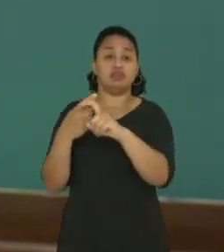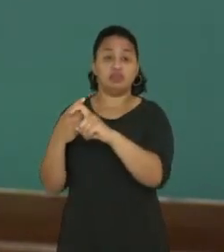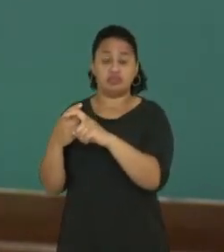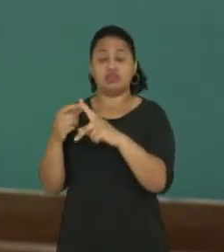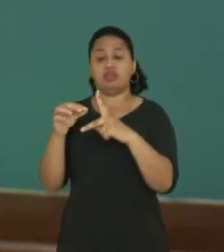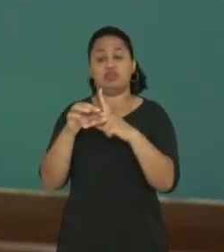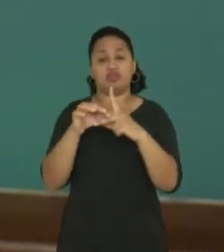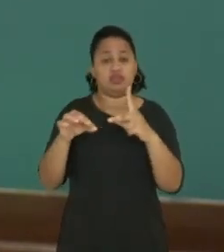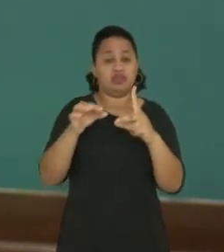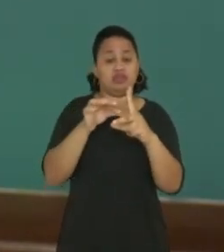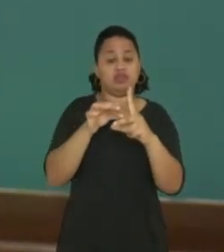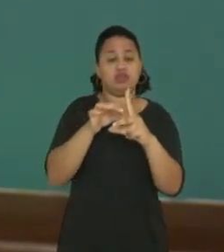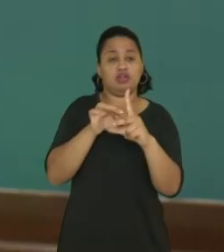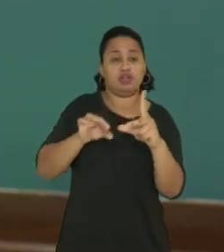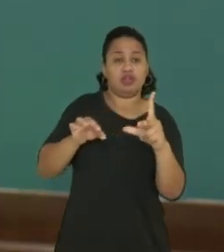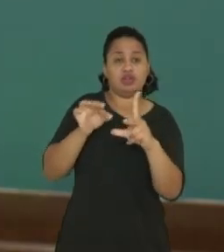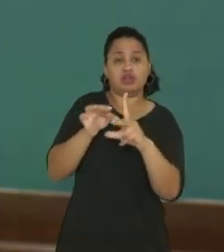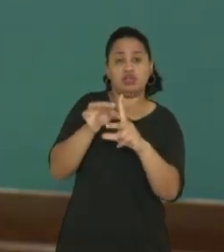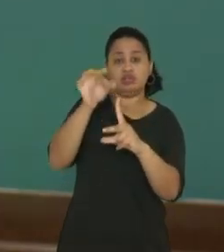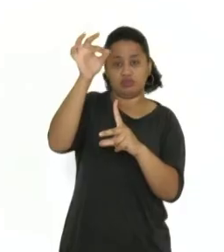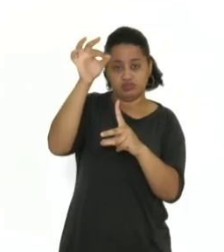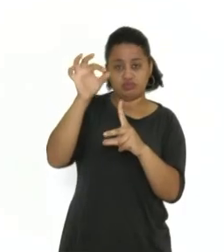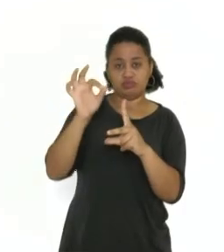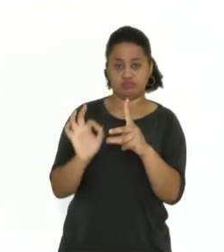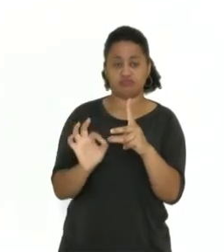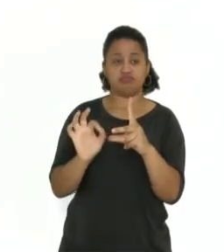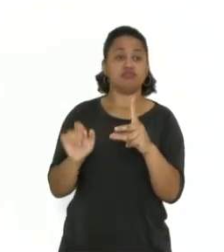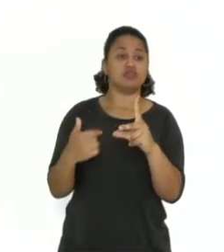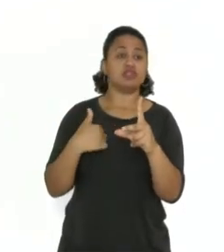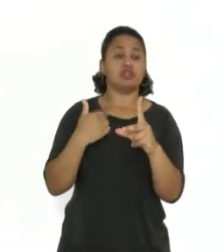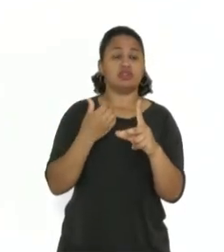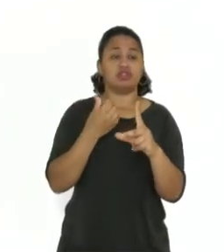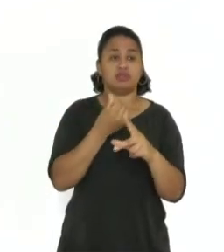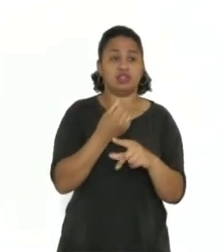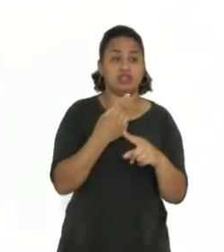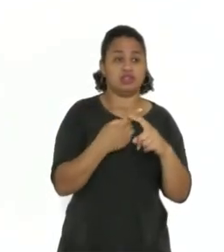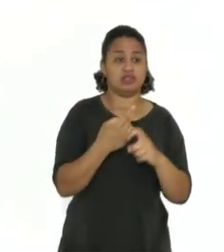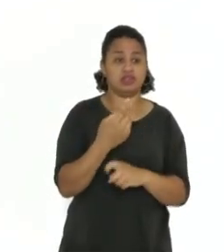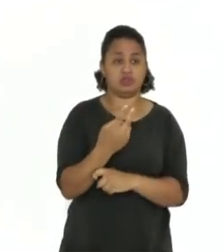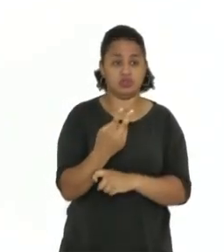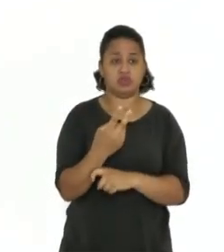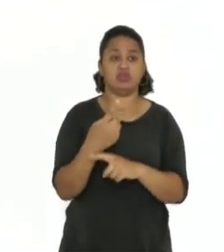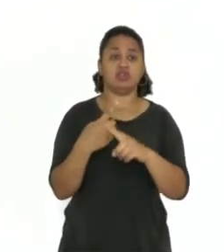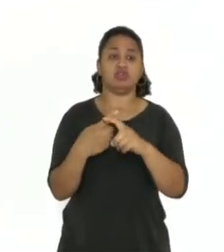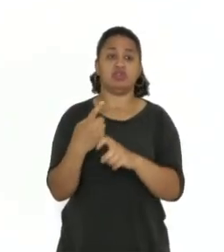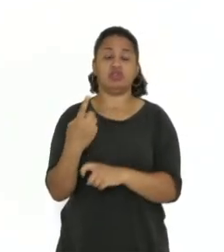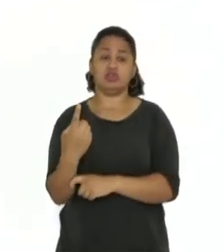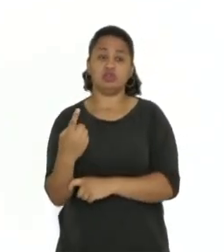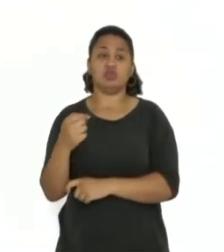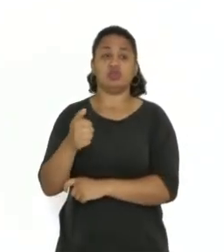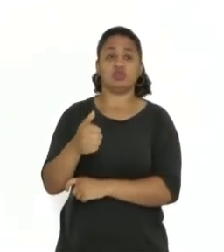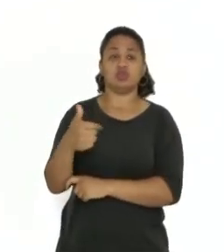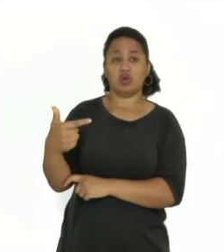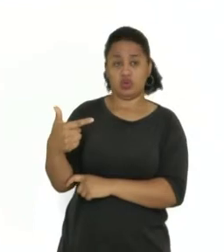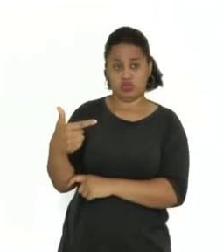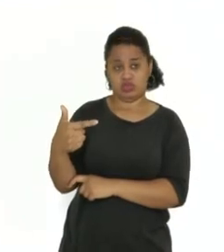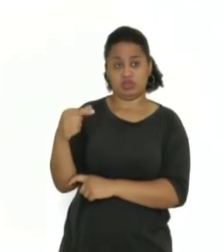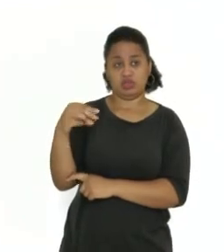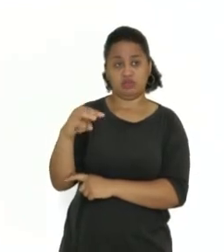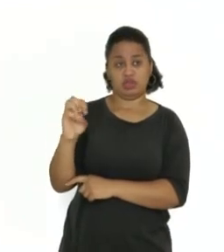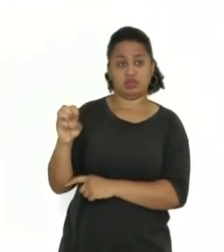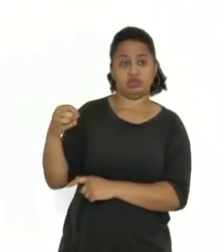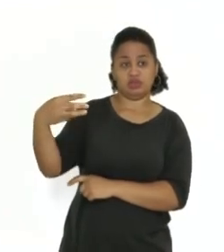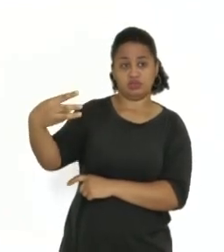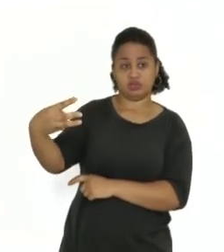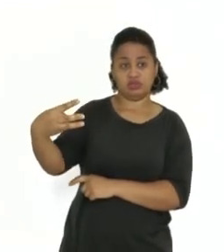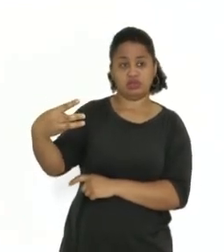dimensões, comprimento, largura e altura, né? Multiplicando 6 vezes 2, continha básica, né? 12 vezes 1 vai dar 12, 12 metros